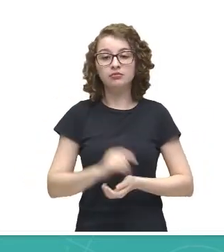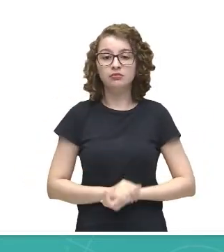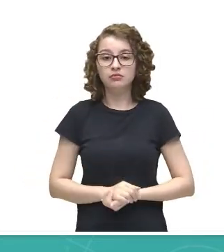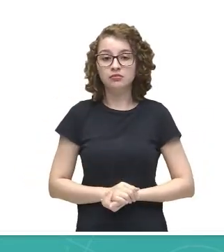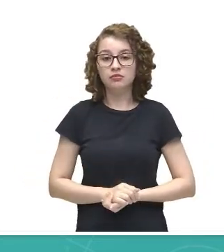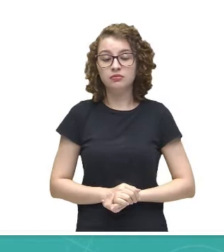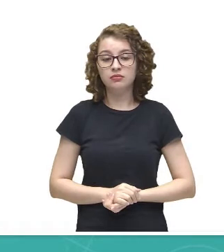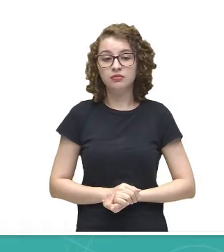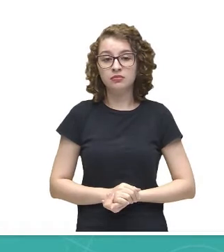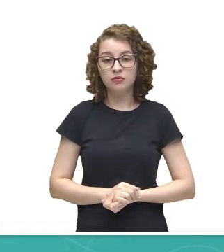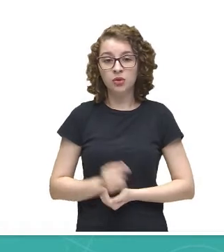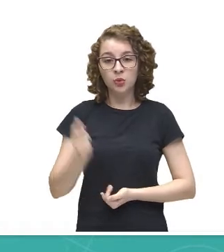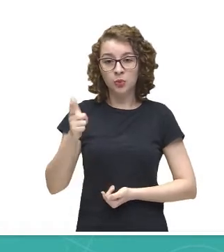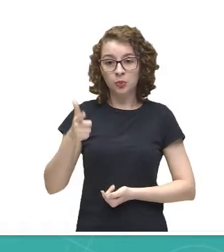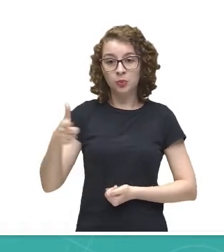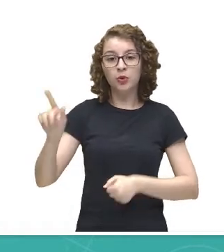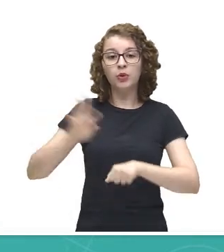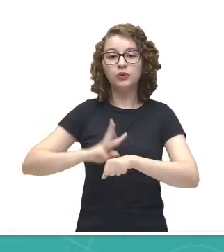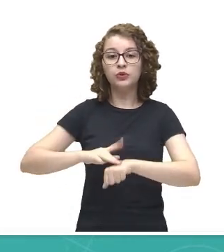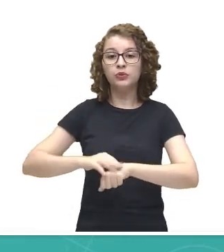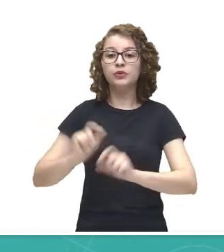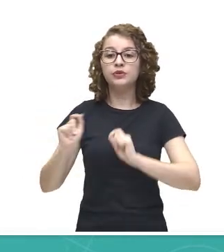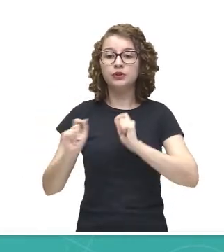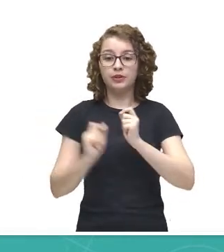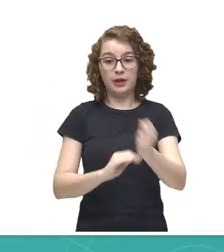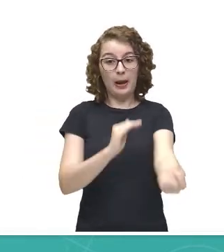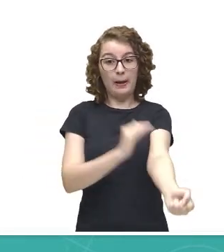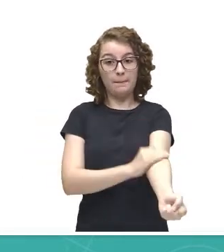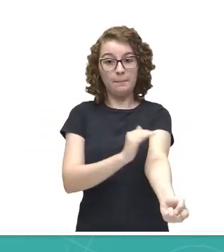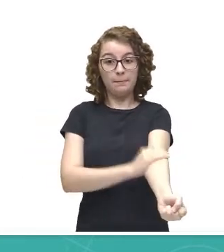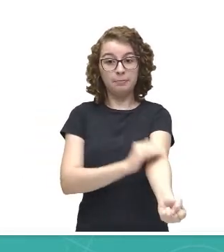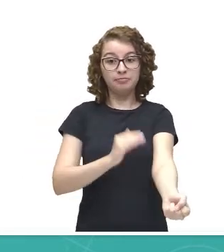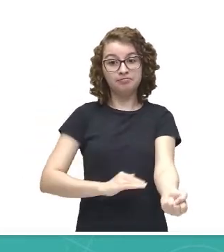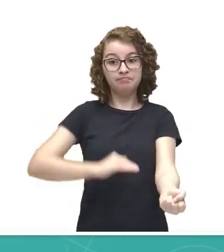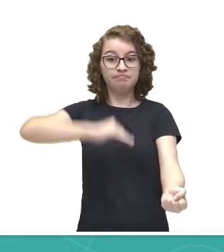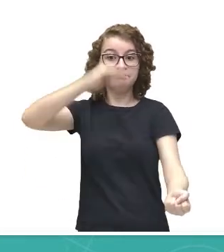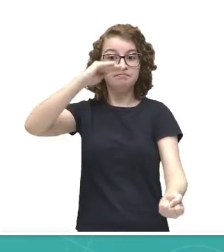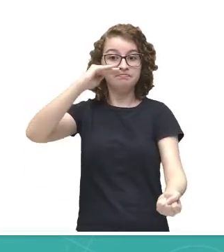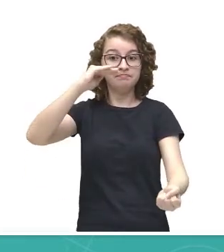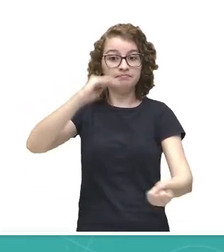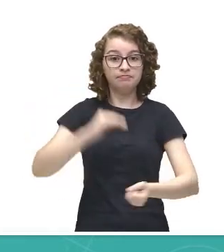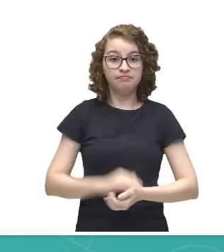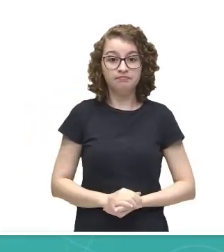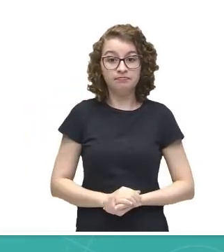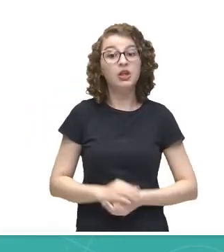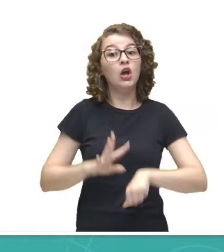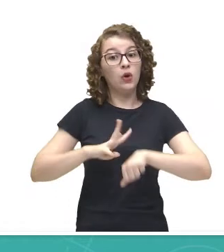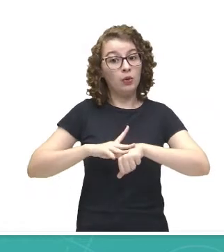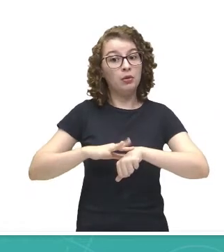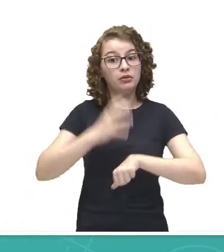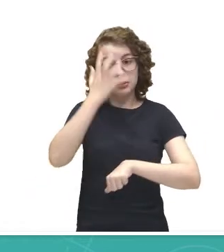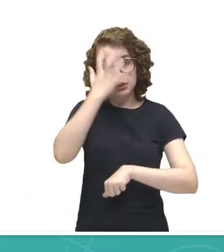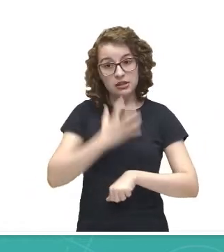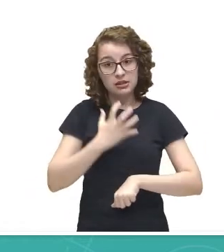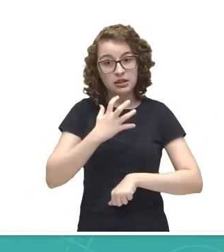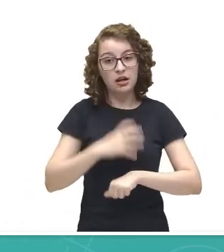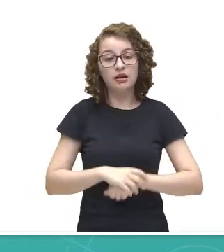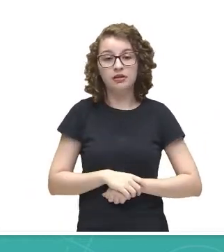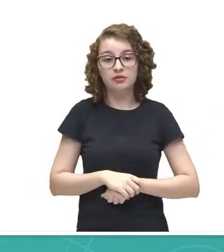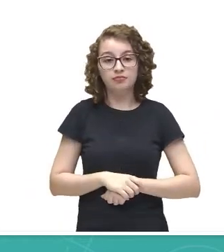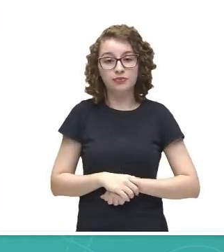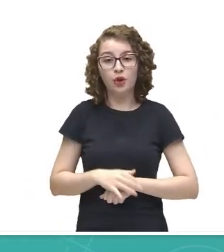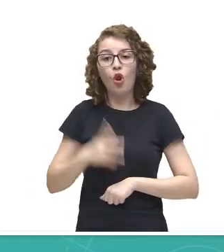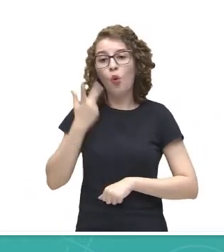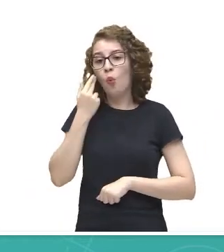uma próxima que nós temos é a questão da hipertensão. É outra patologia, né, que aparece